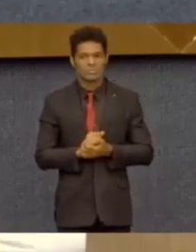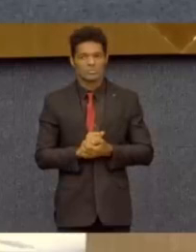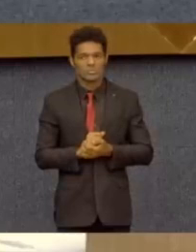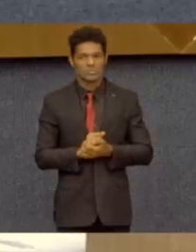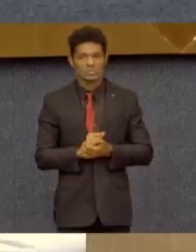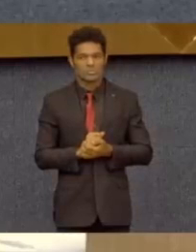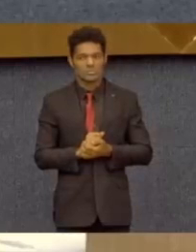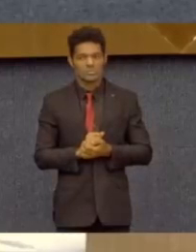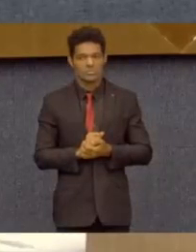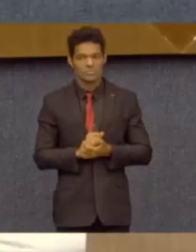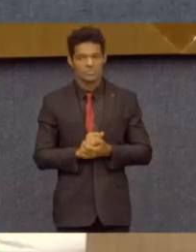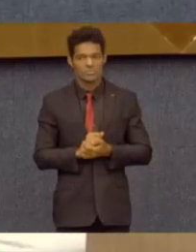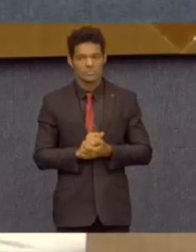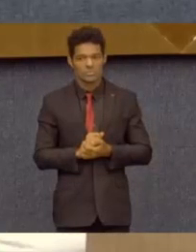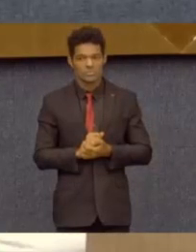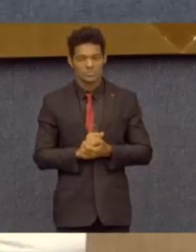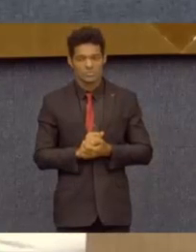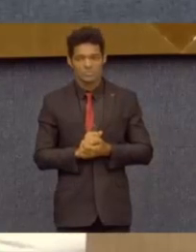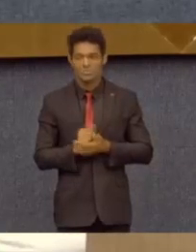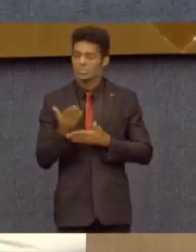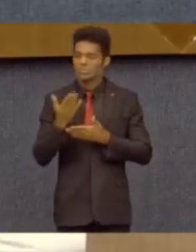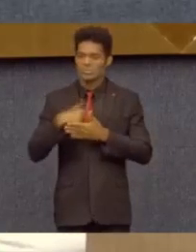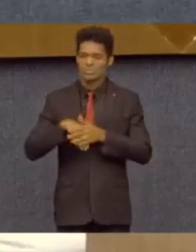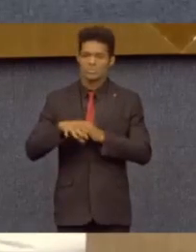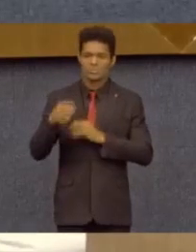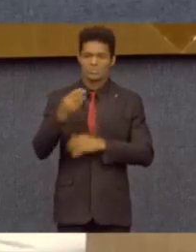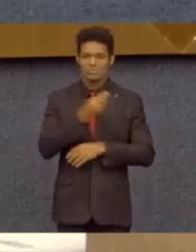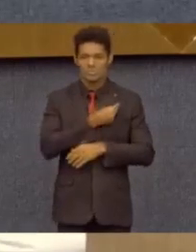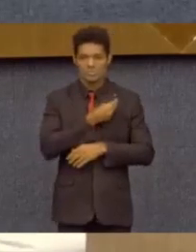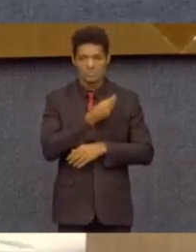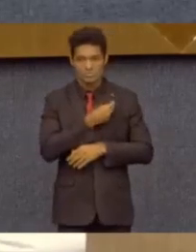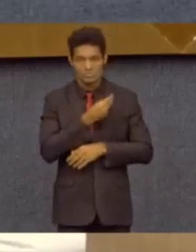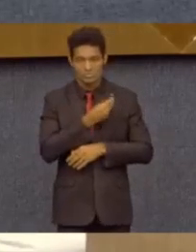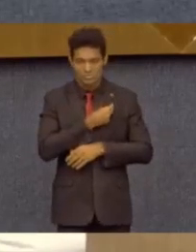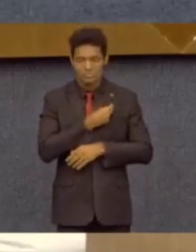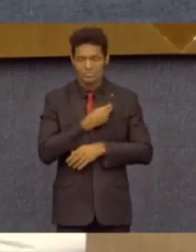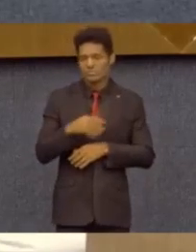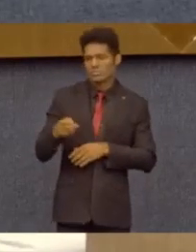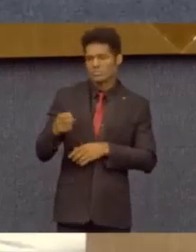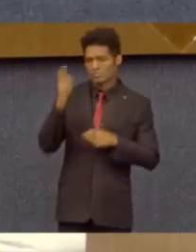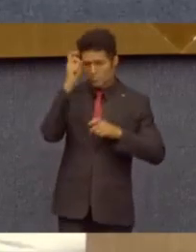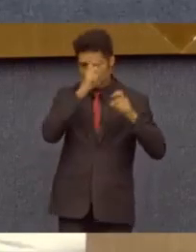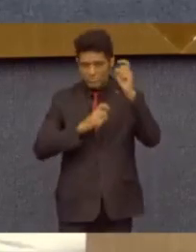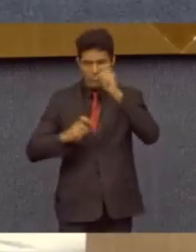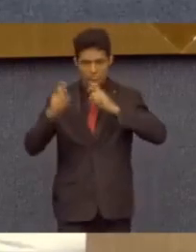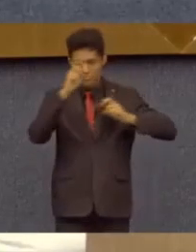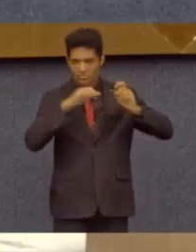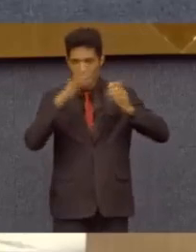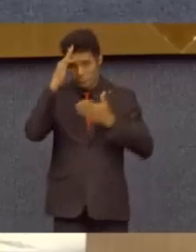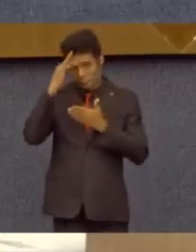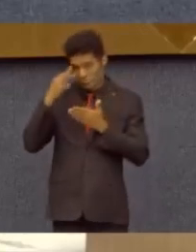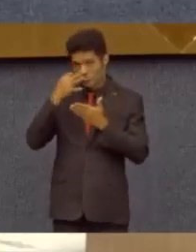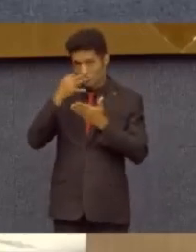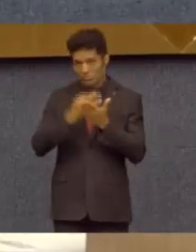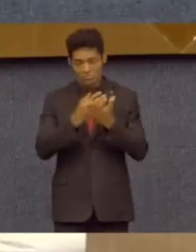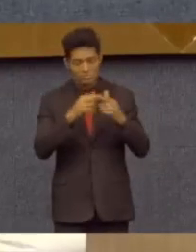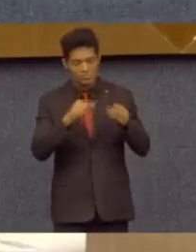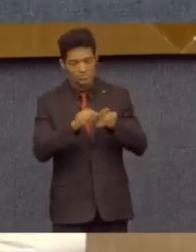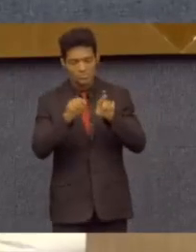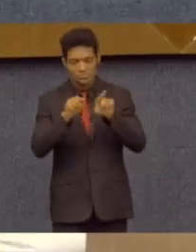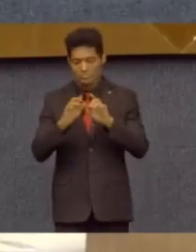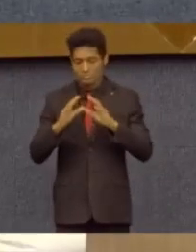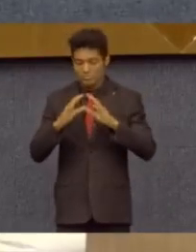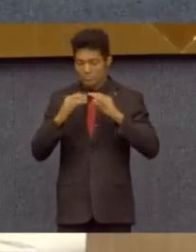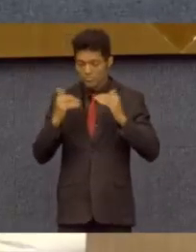que, na sua longevidade, tem se preocupado com a fé e com aquela comunidade.